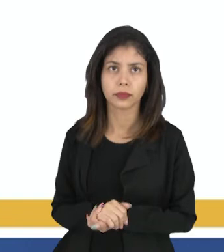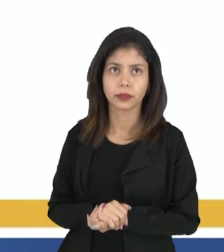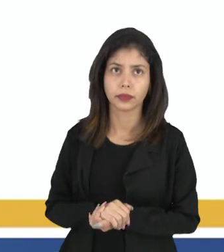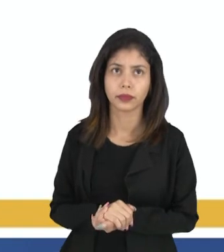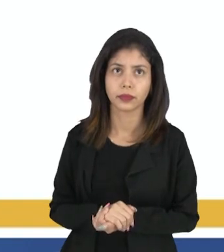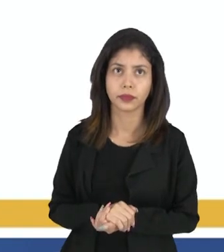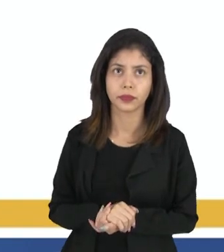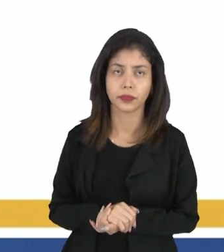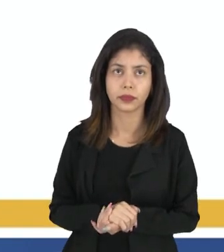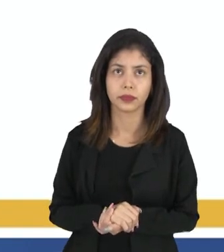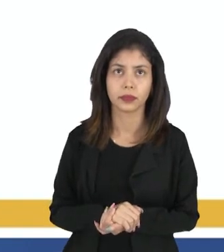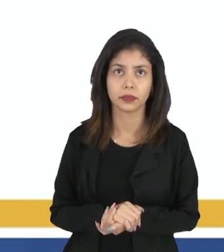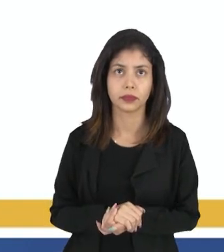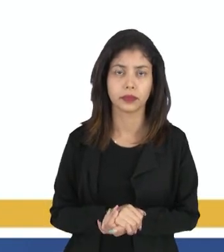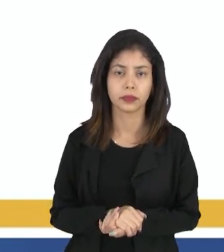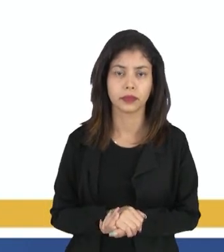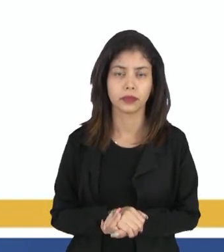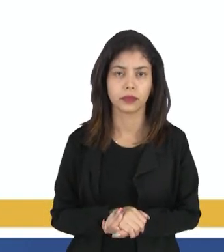false?